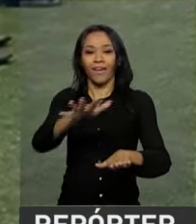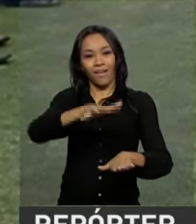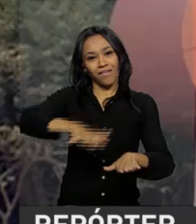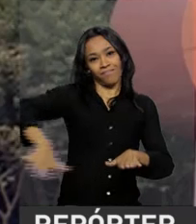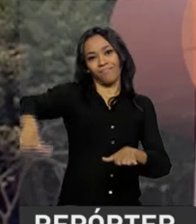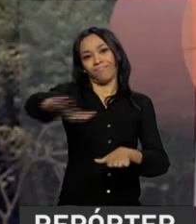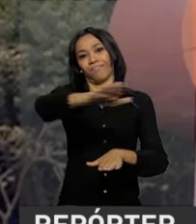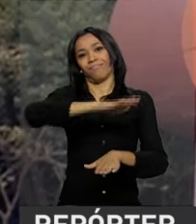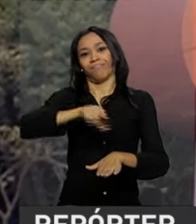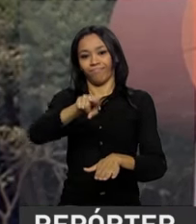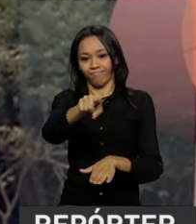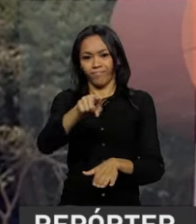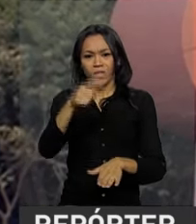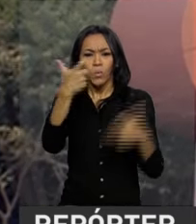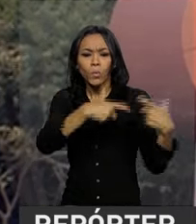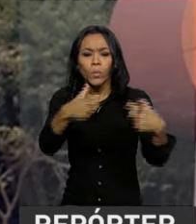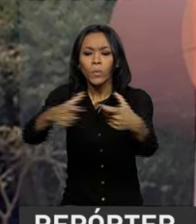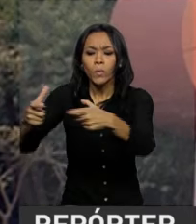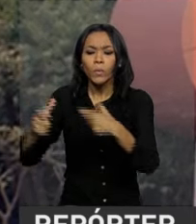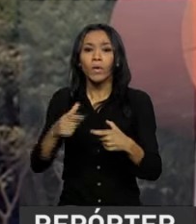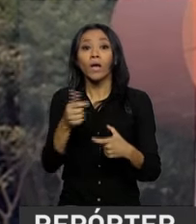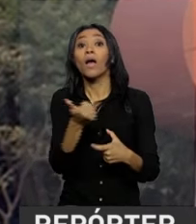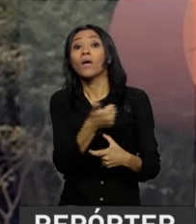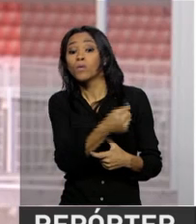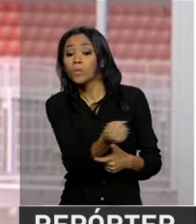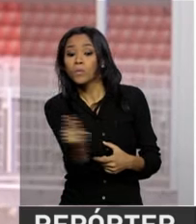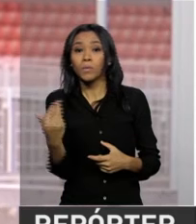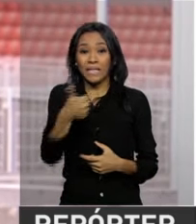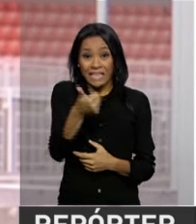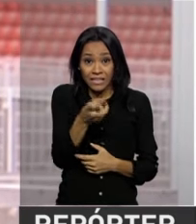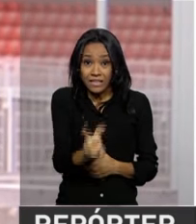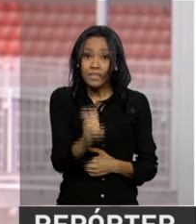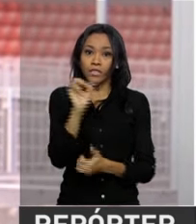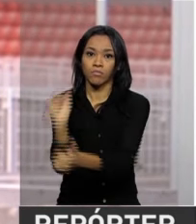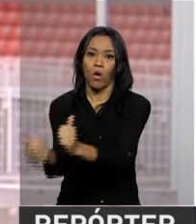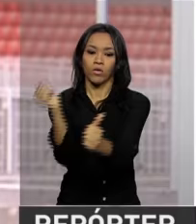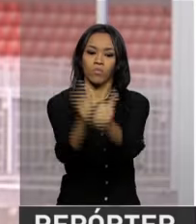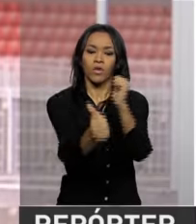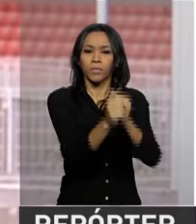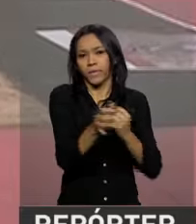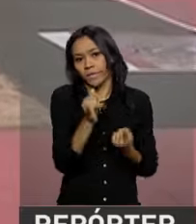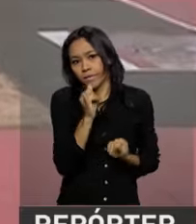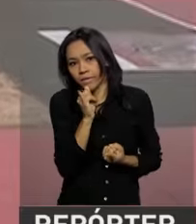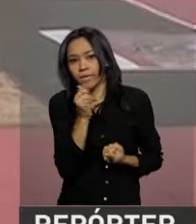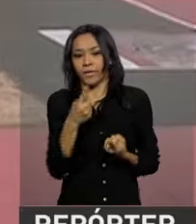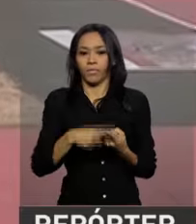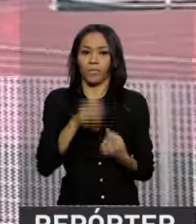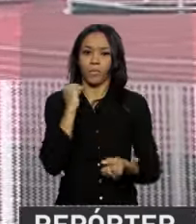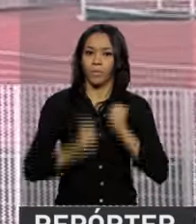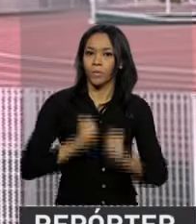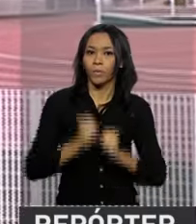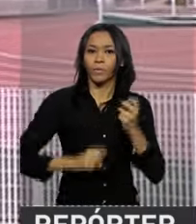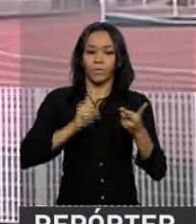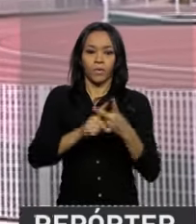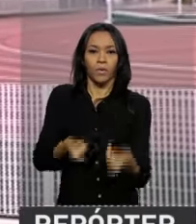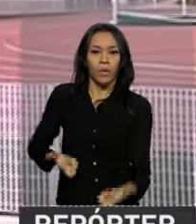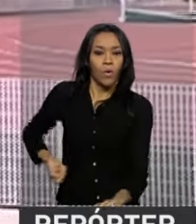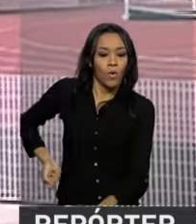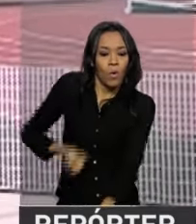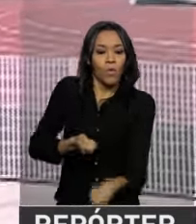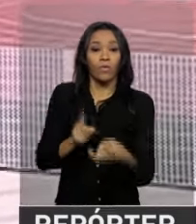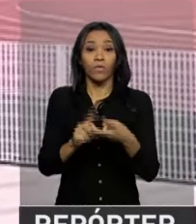de Janeiro. As instalações são para 15 modalidades esportivas, como, por exemplo, atletismo, golfe,